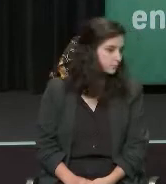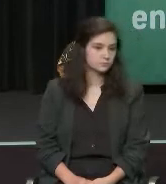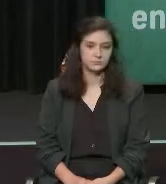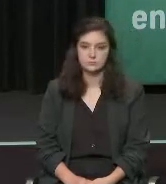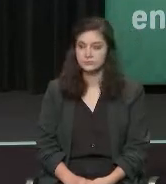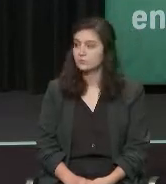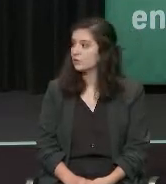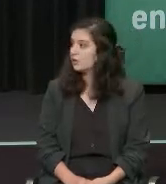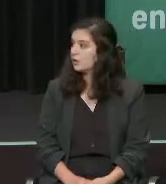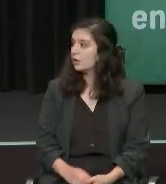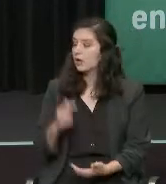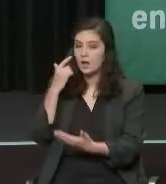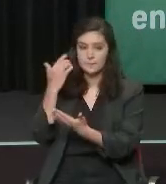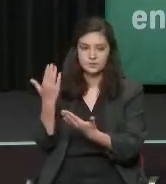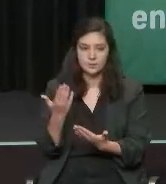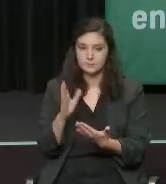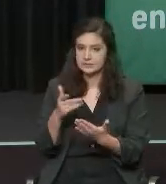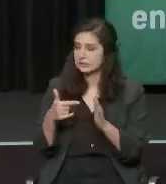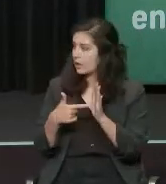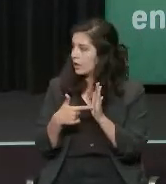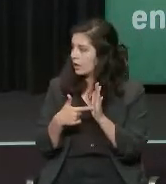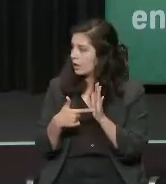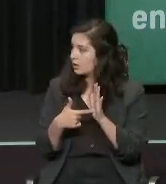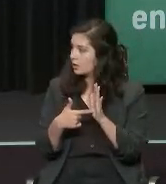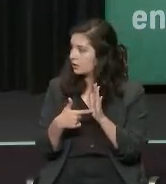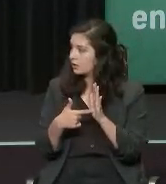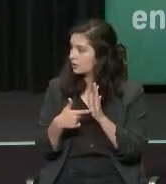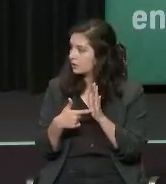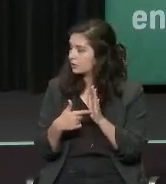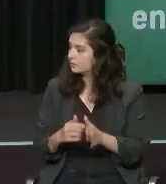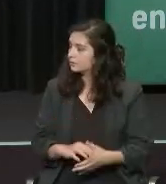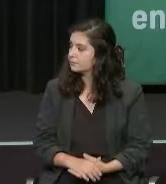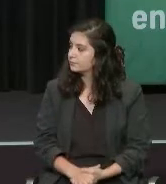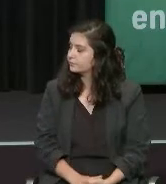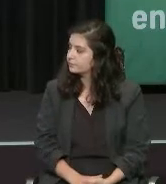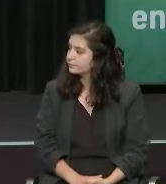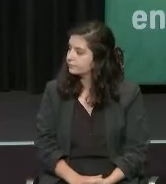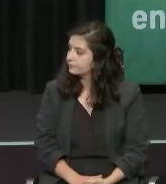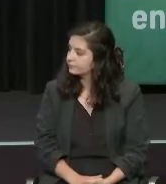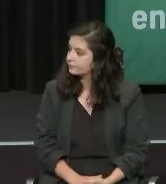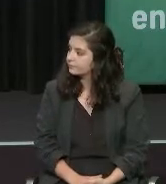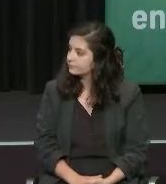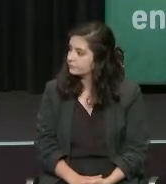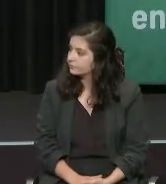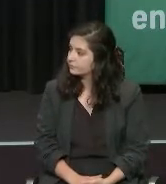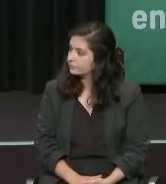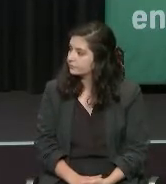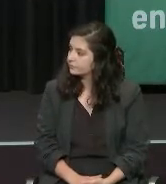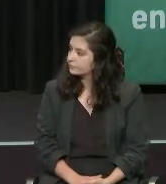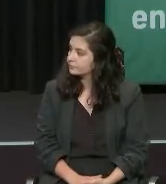The presentation should be there. Okay. So you just need to pointer. Next.